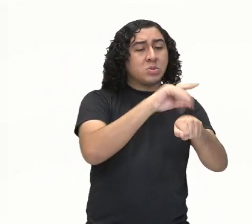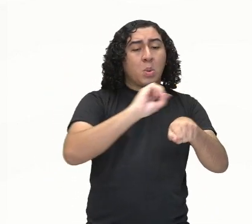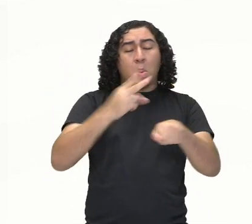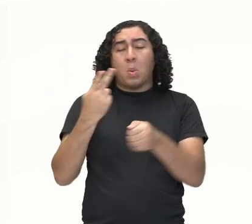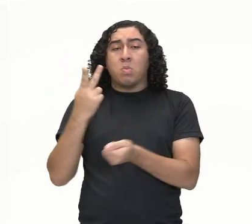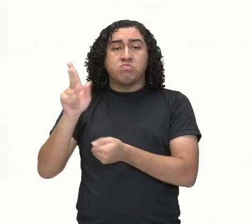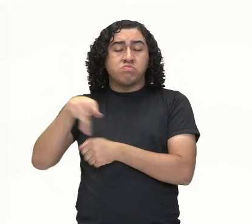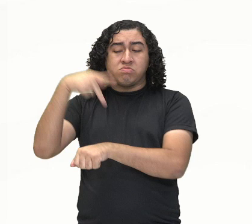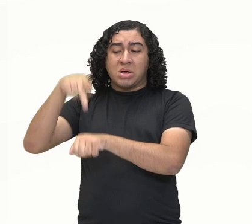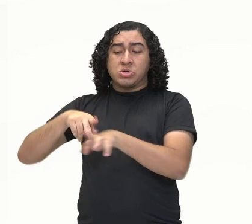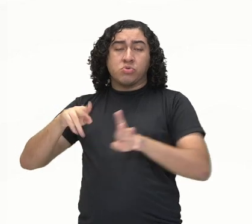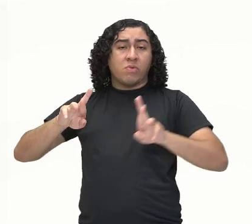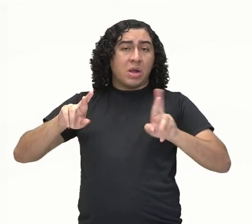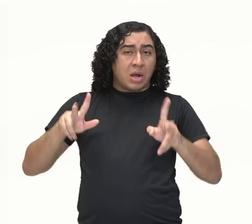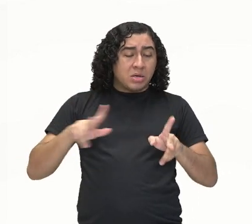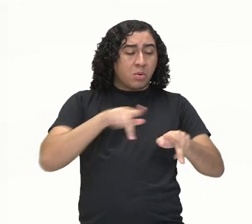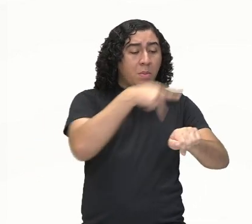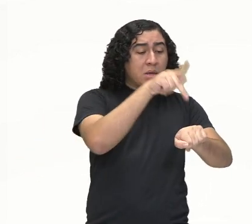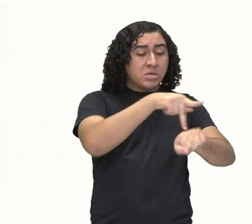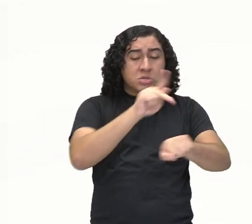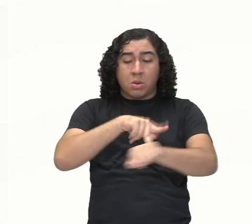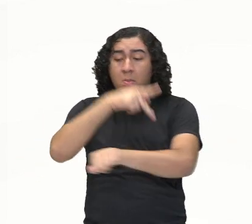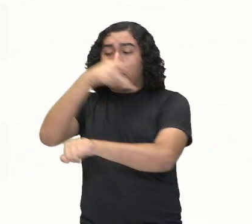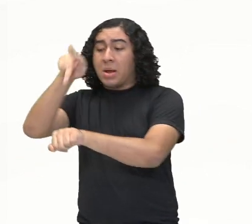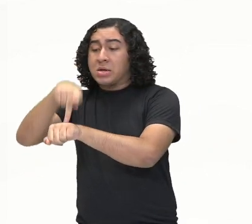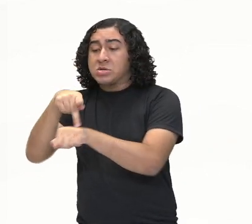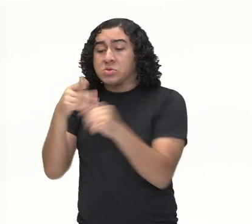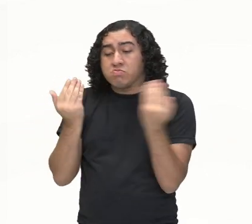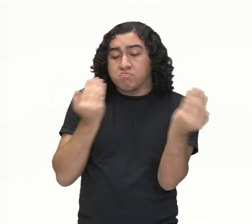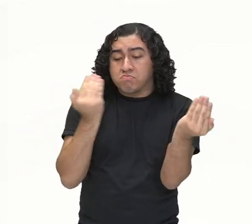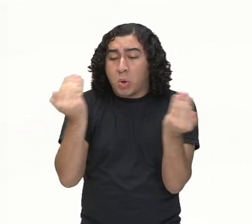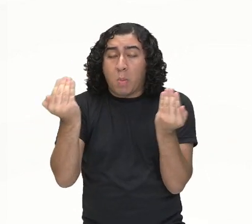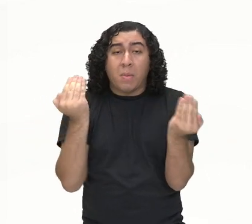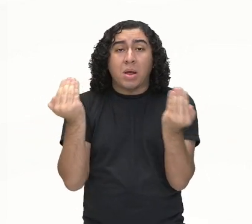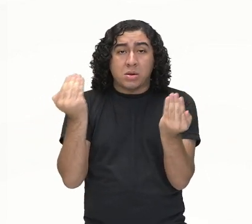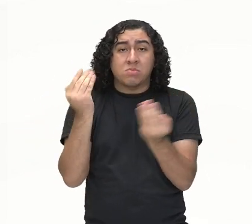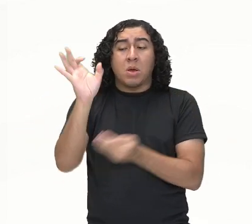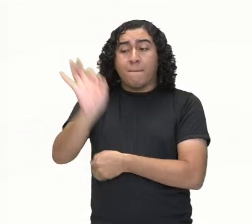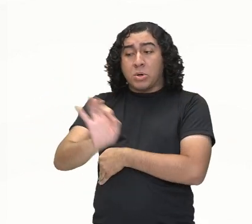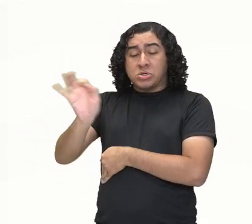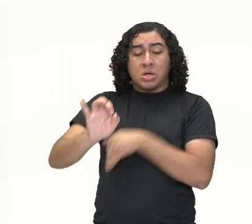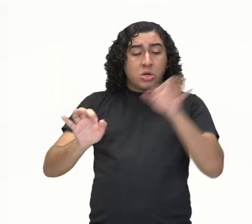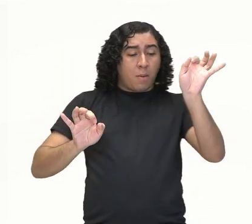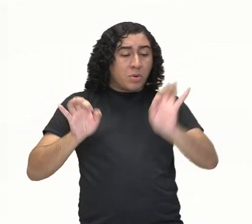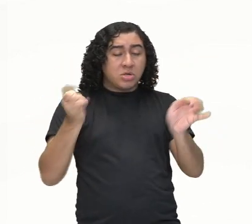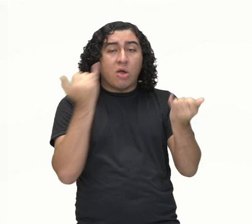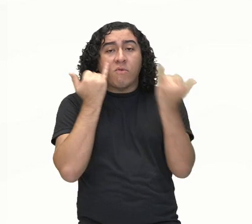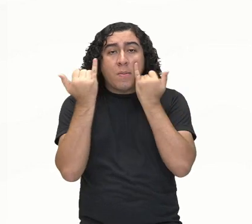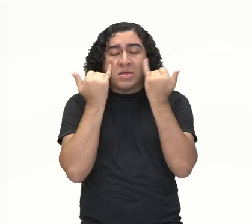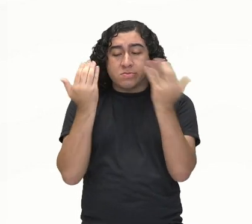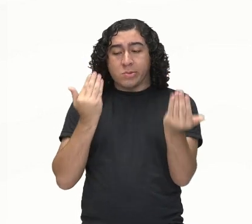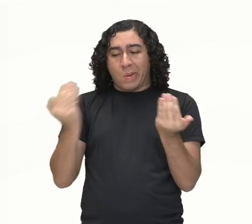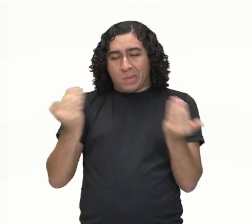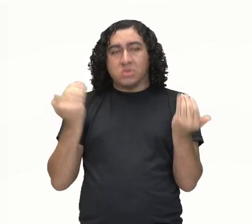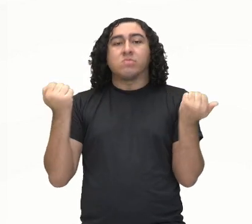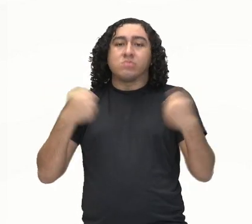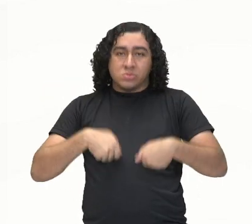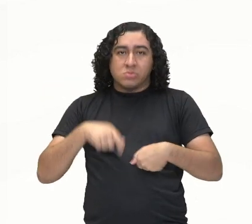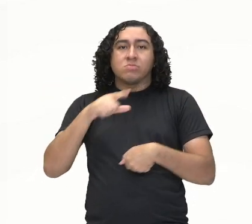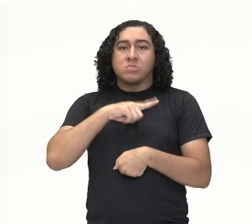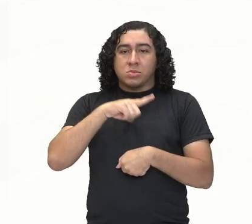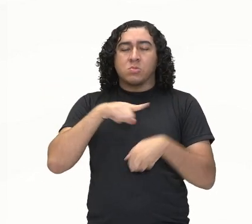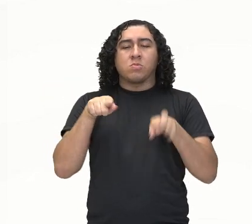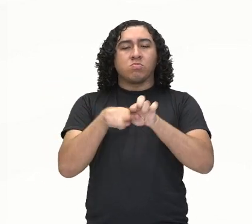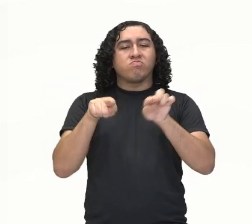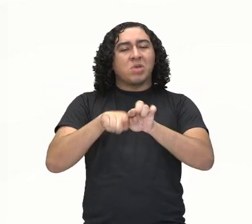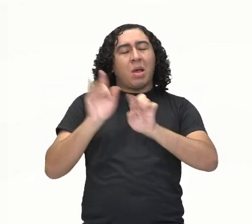né, e comparar com o Brasil, entre outros indicadores. Então, a gente tem esse parâmetro